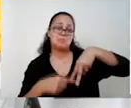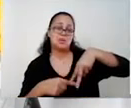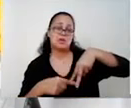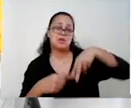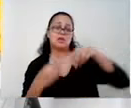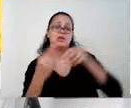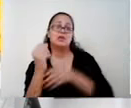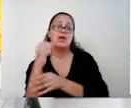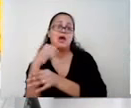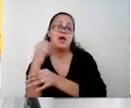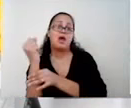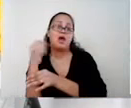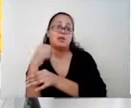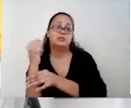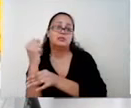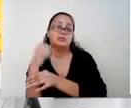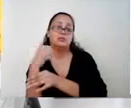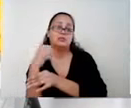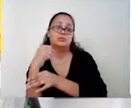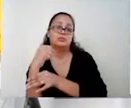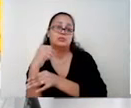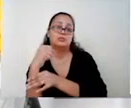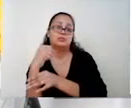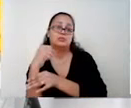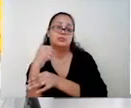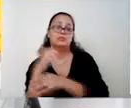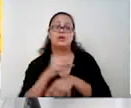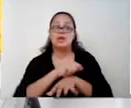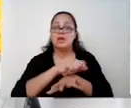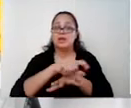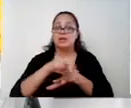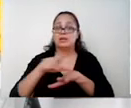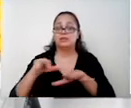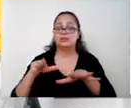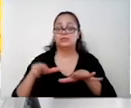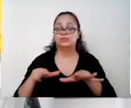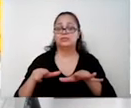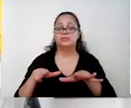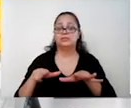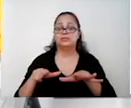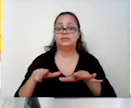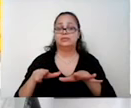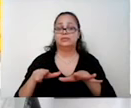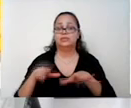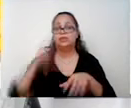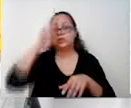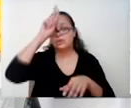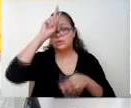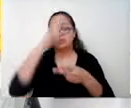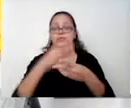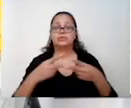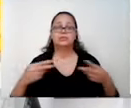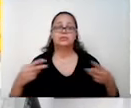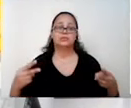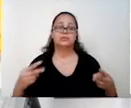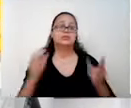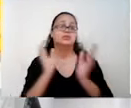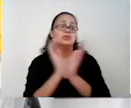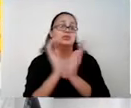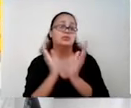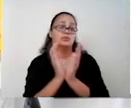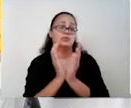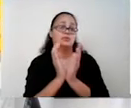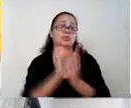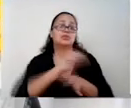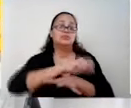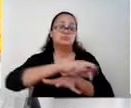figura da direita. Diversidade. Como eu citei, os insetos é um grupo dentre os artrópodes que tem a maior